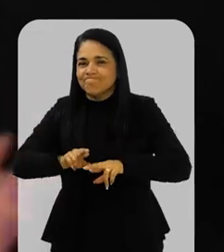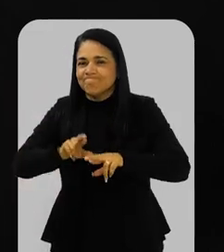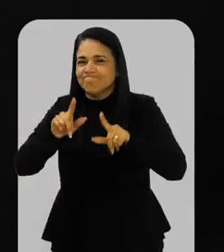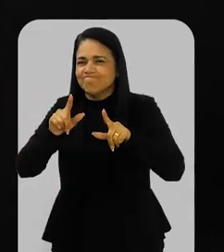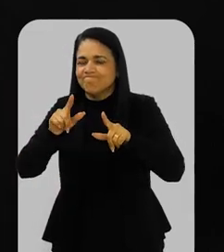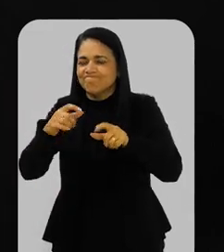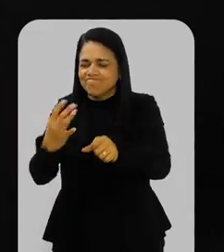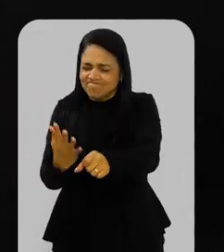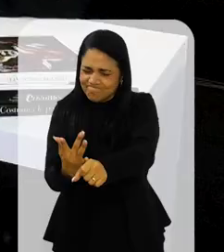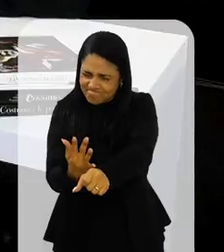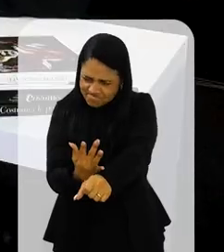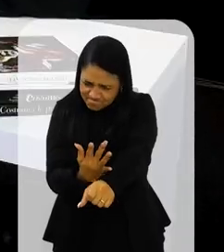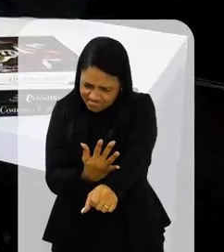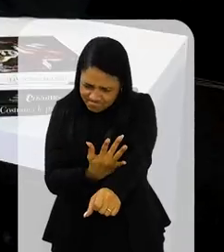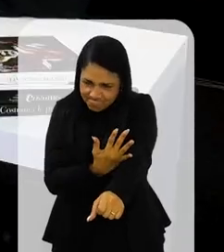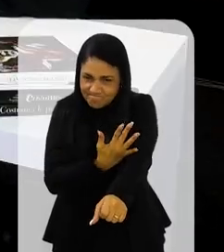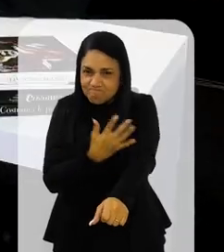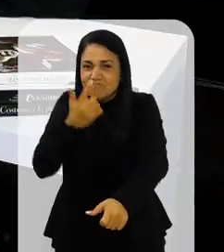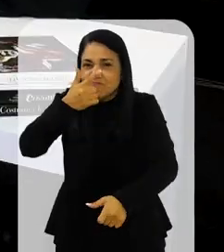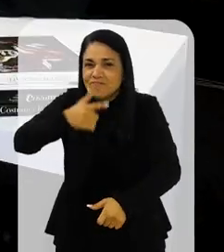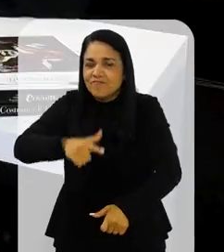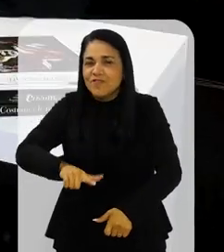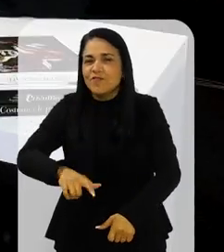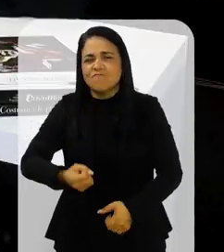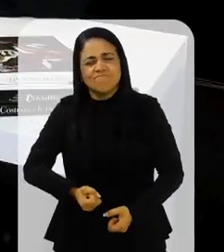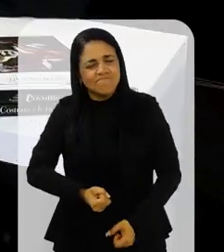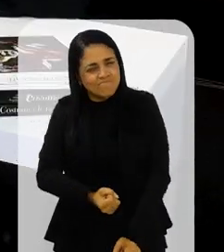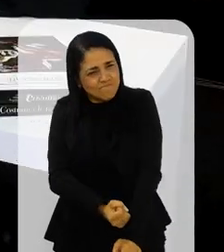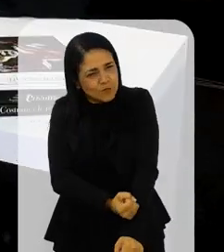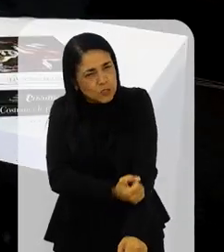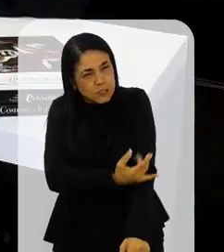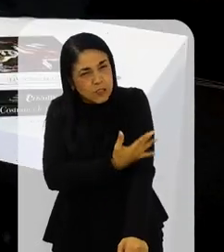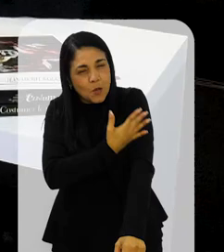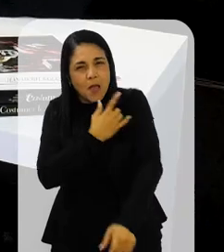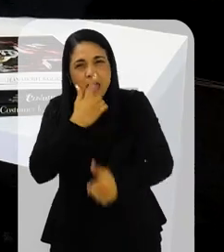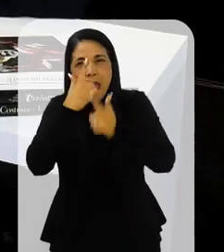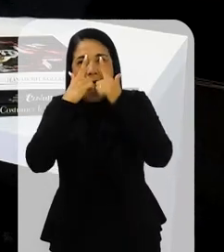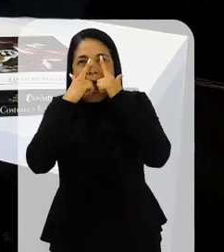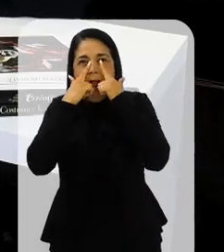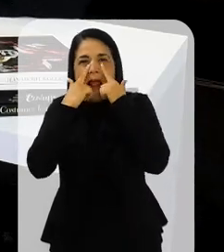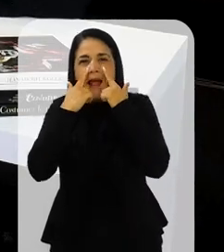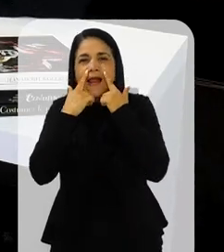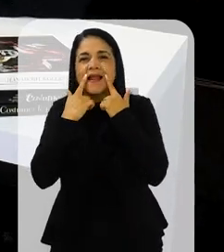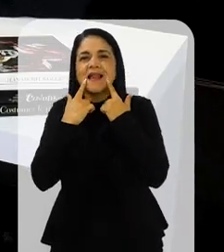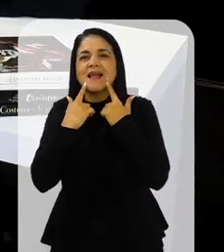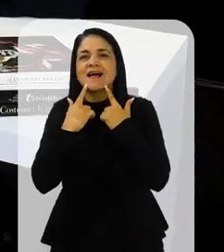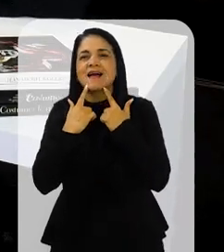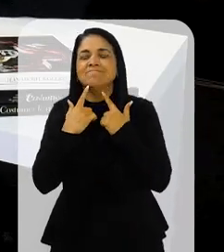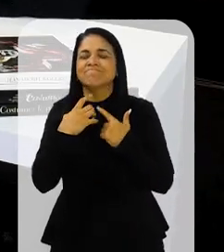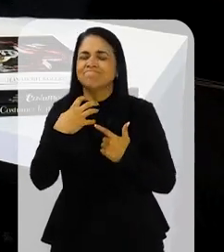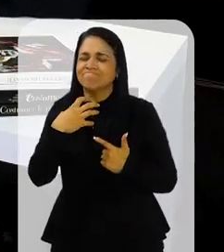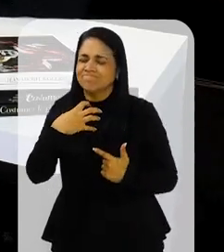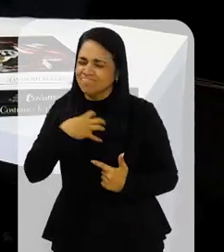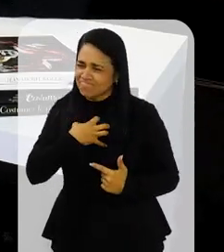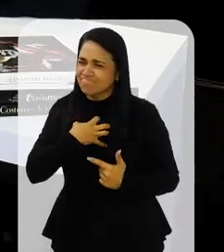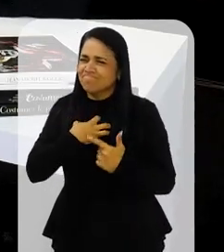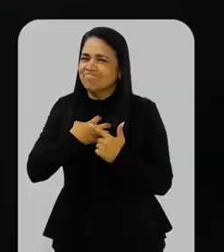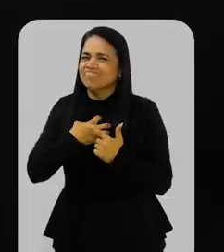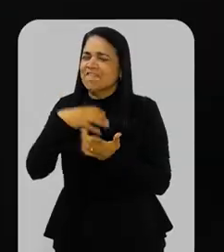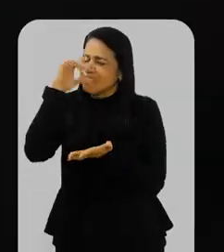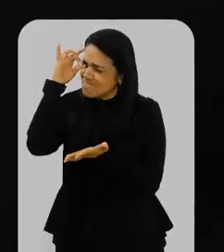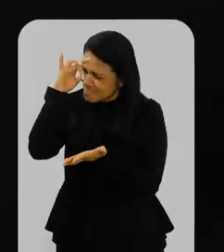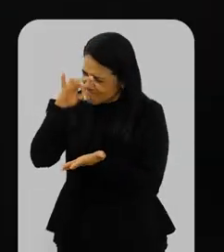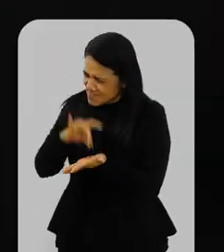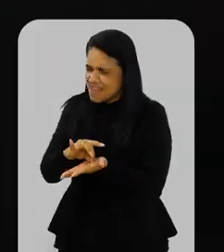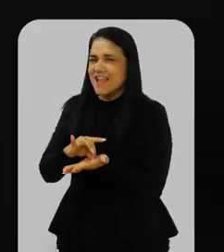choro de emoção. Eu me arrepiei de novo, eu me emocionei de novo, mas aí a lágrima veio, a emoção veio. Aí eu falei assim,